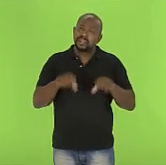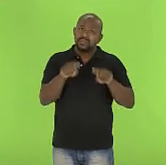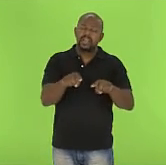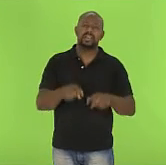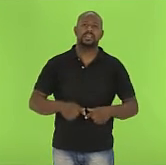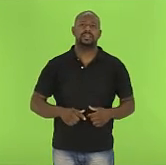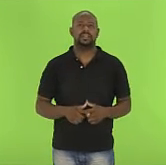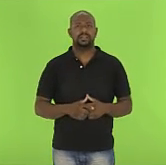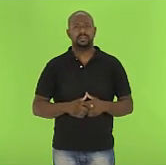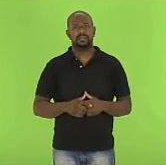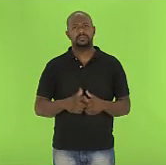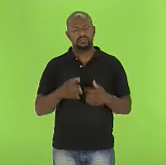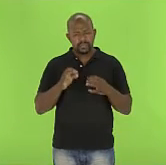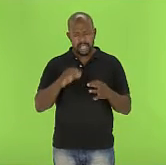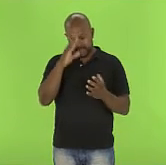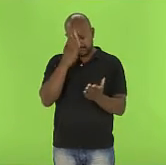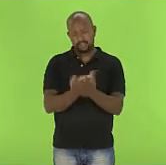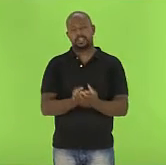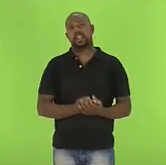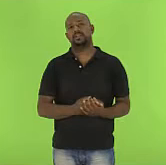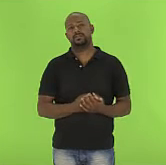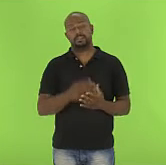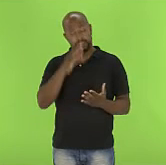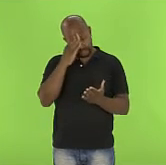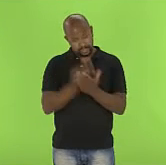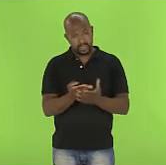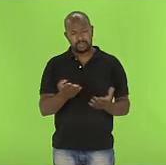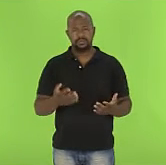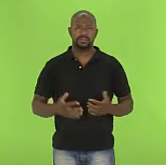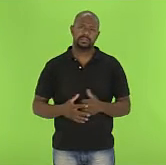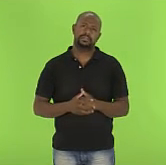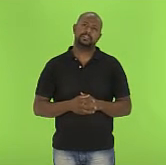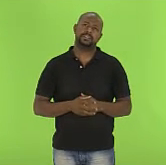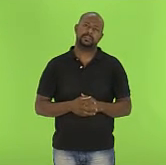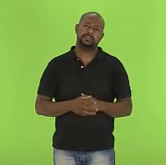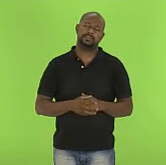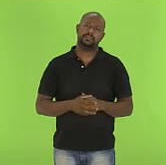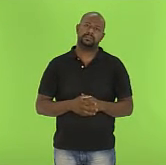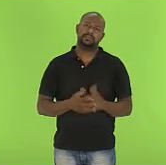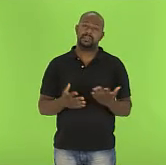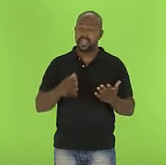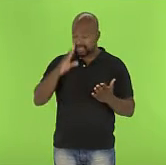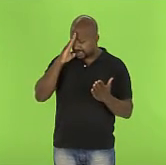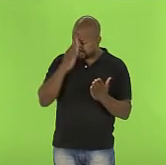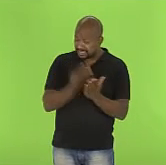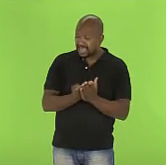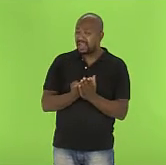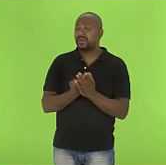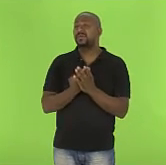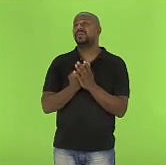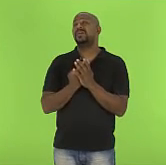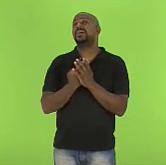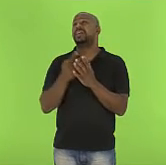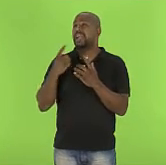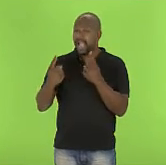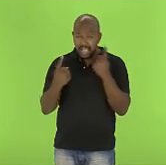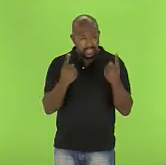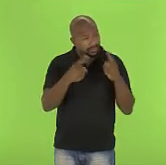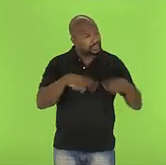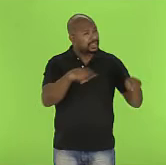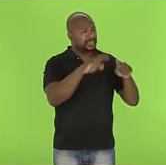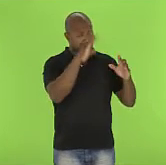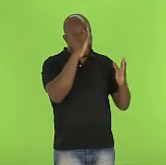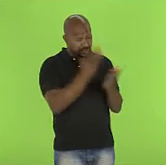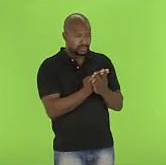elas estavam ali. Acreditaram, né? Elas acreditaram. Elas acreditaram. Cada